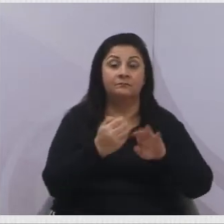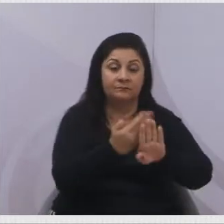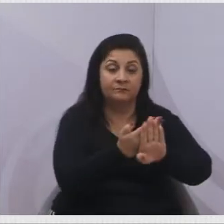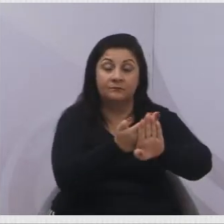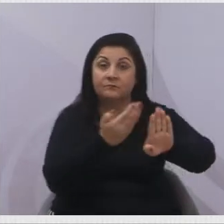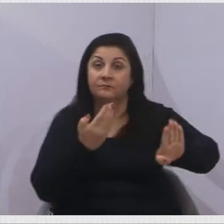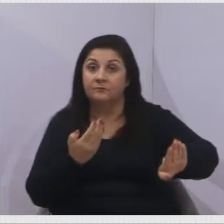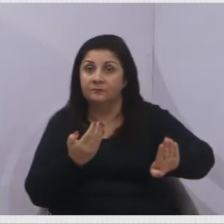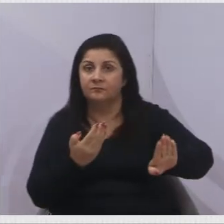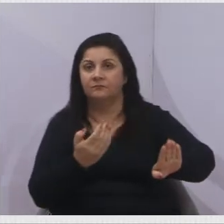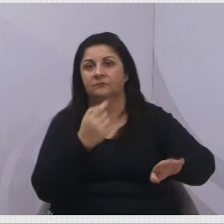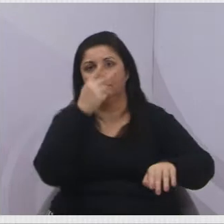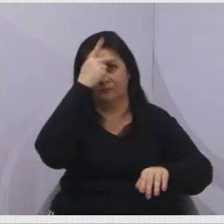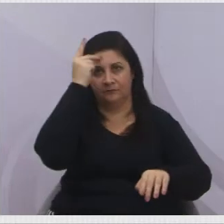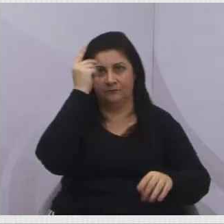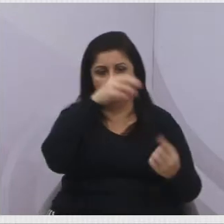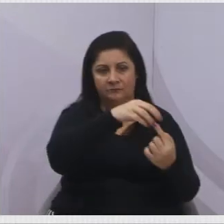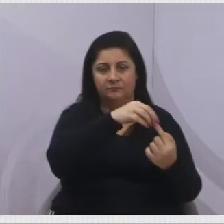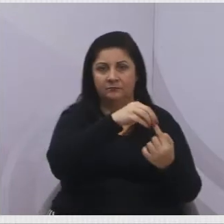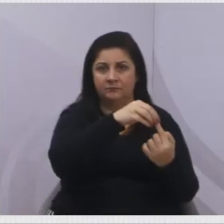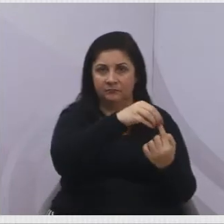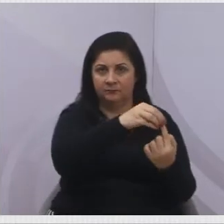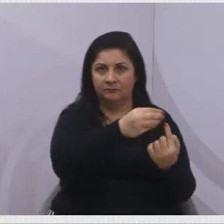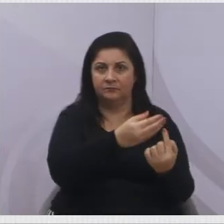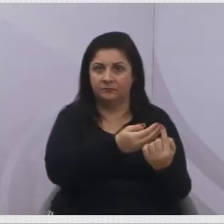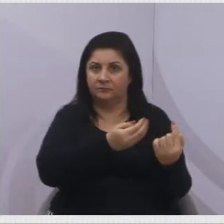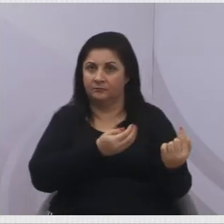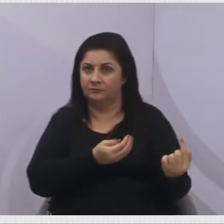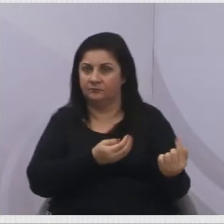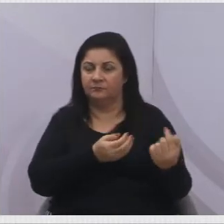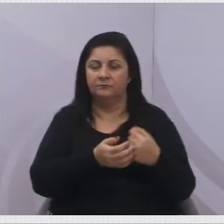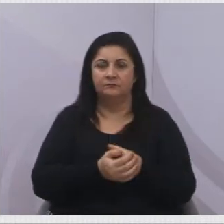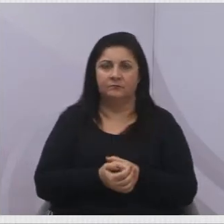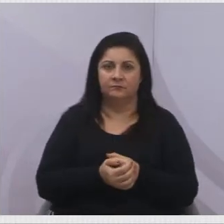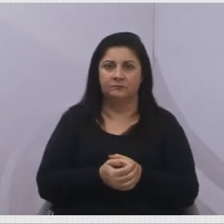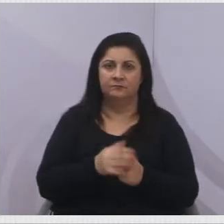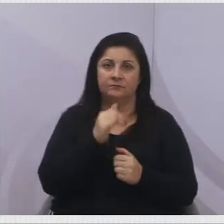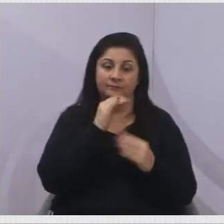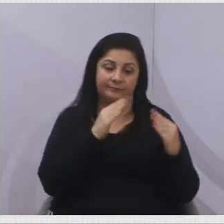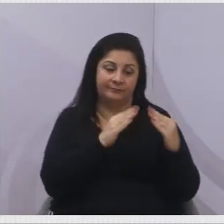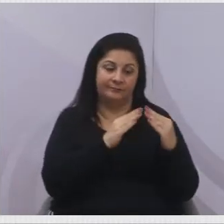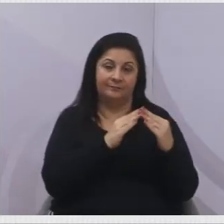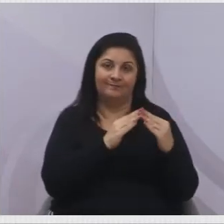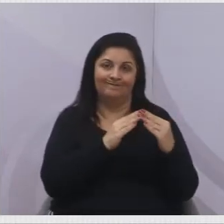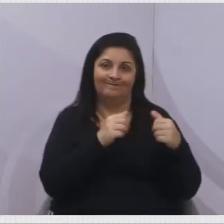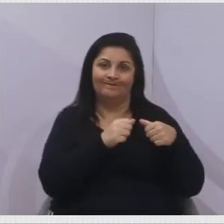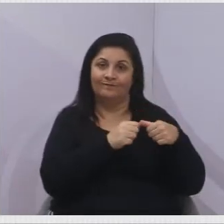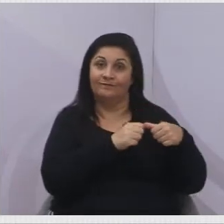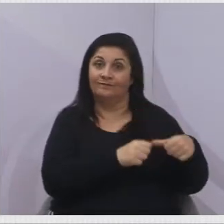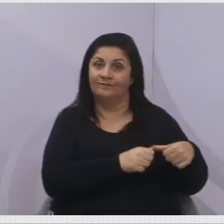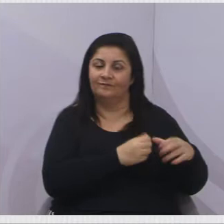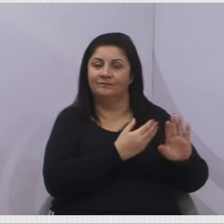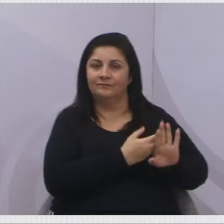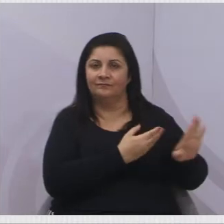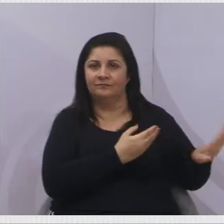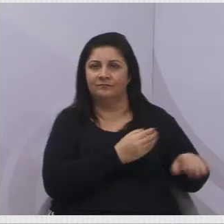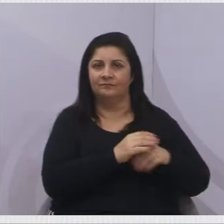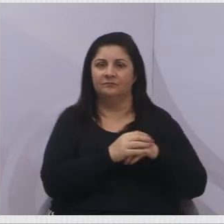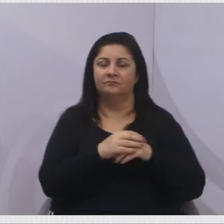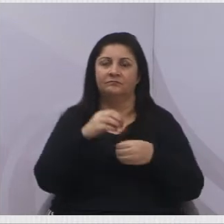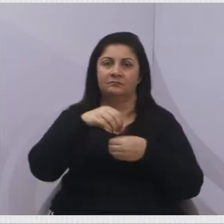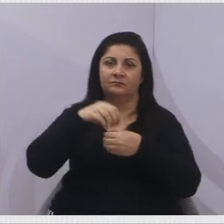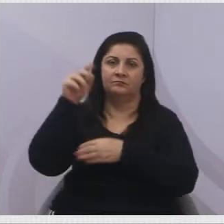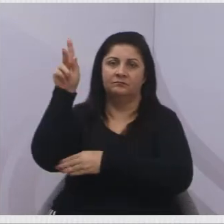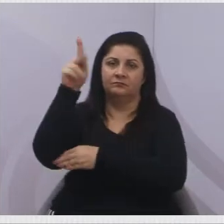dessas pessoas. Então, nós tínhamos o hospital, a casa de quarentena, né, que foi ali no hotel, que